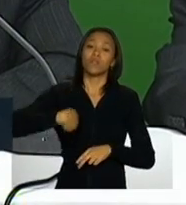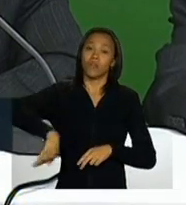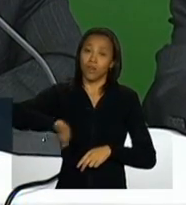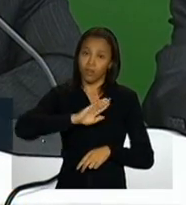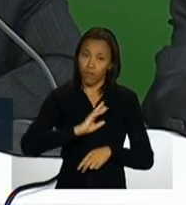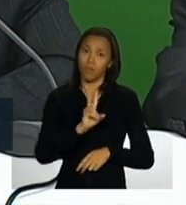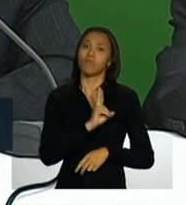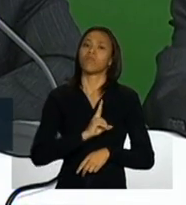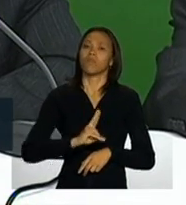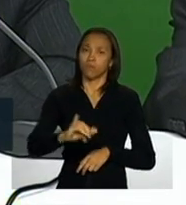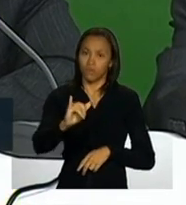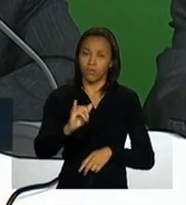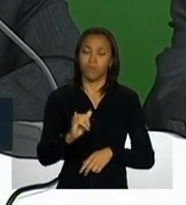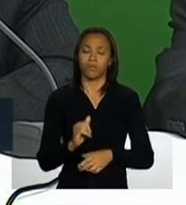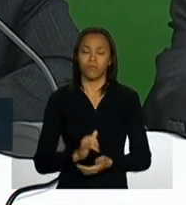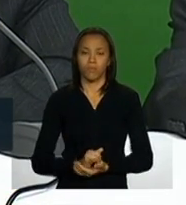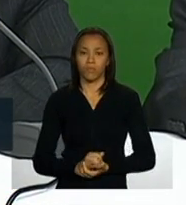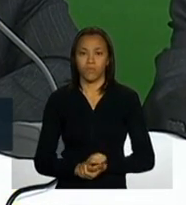vamos...